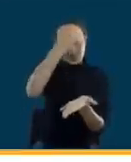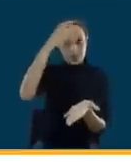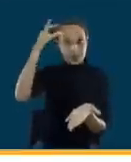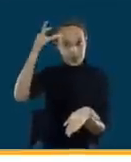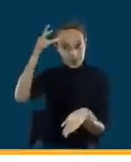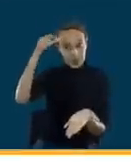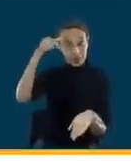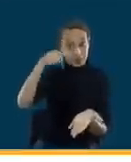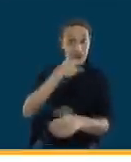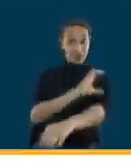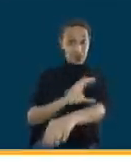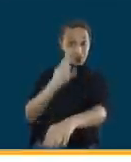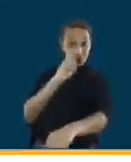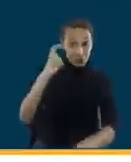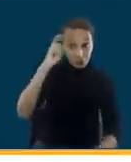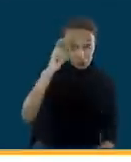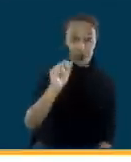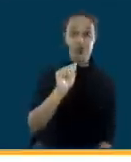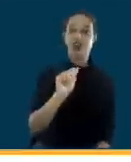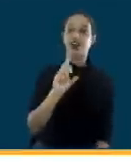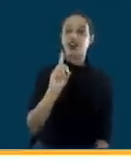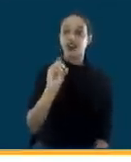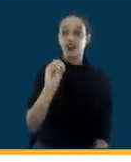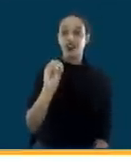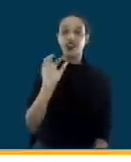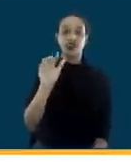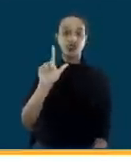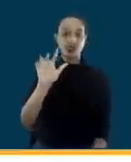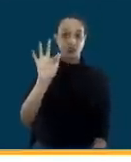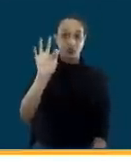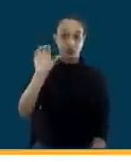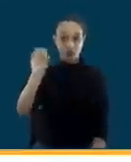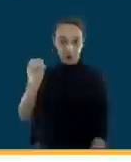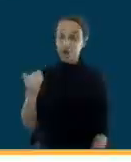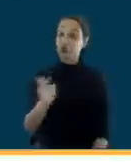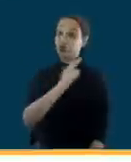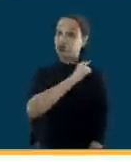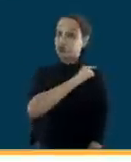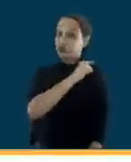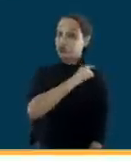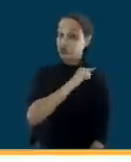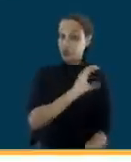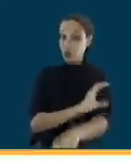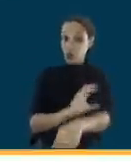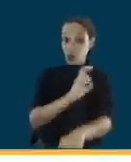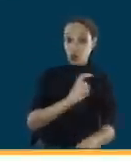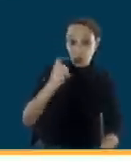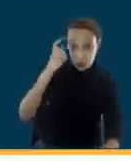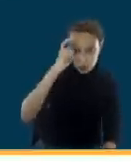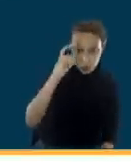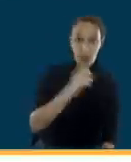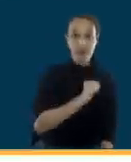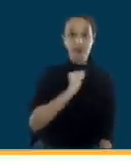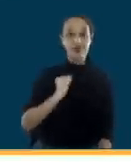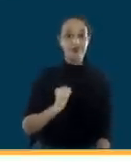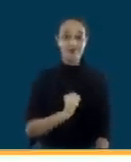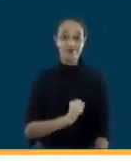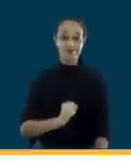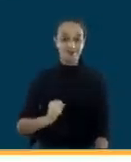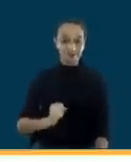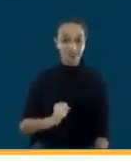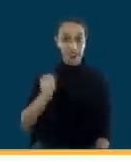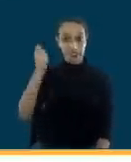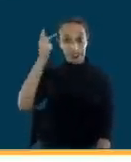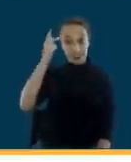Janeiro, Adolfo Conders, e o gestor cultural e diretor do SESC São Paulo, Danilo Santos de Miranda.